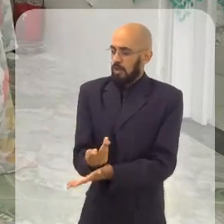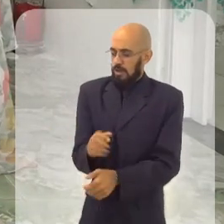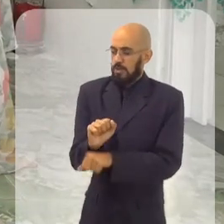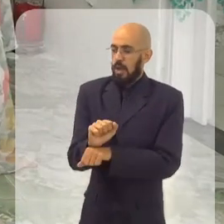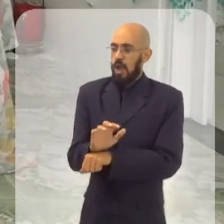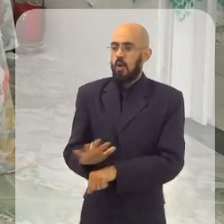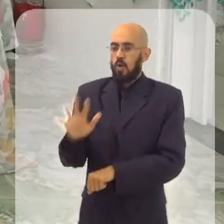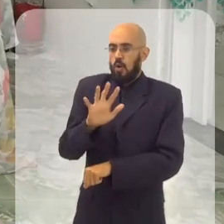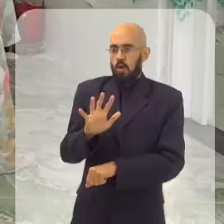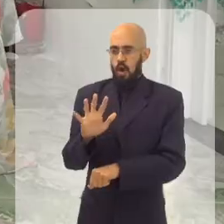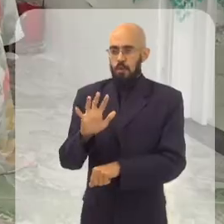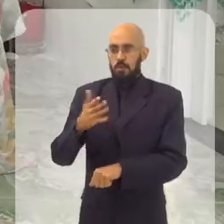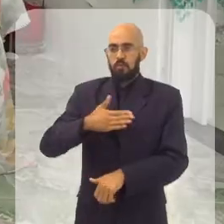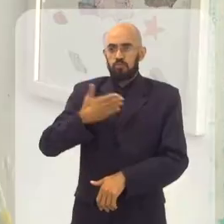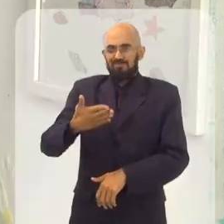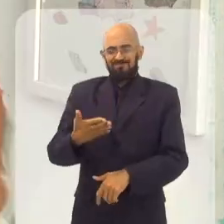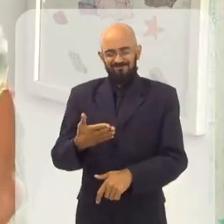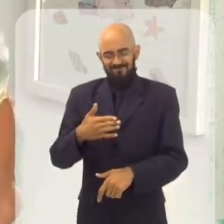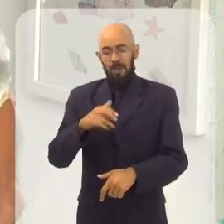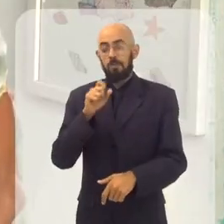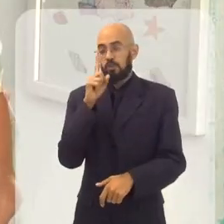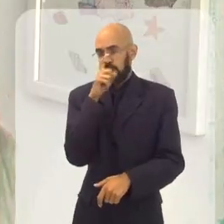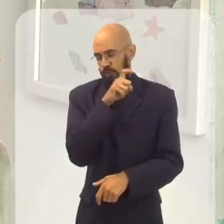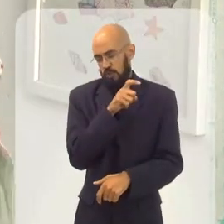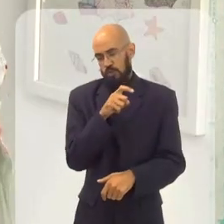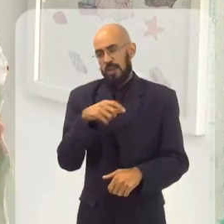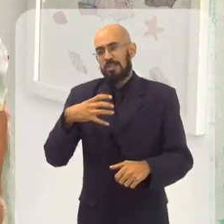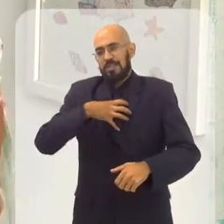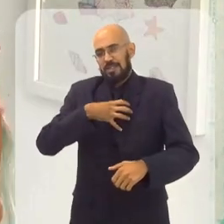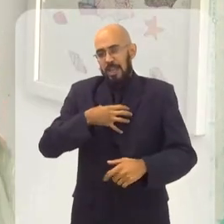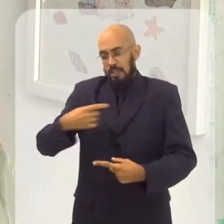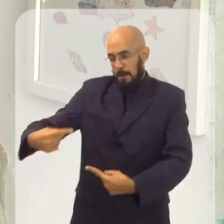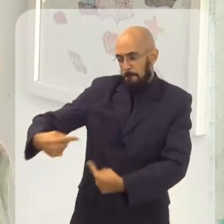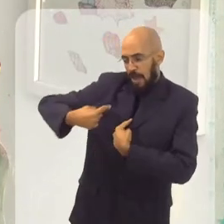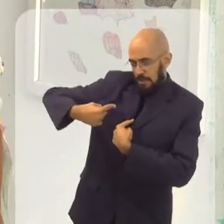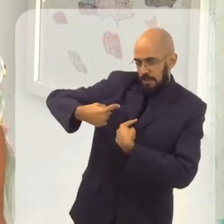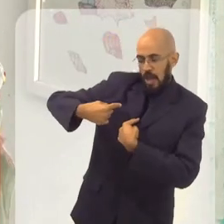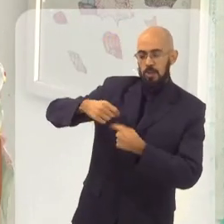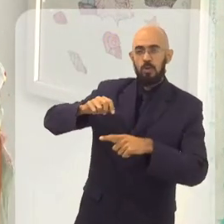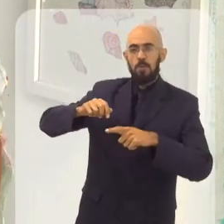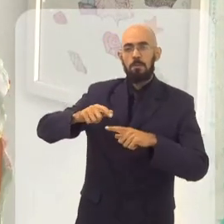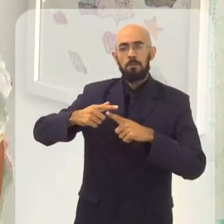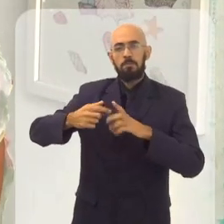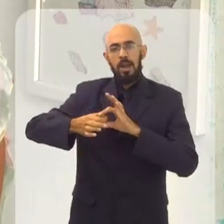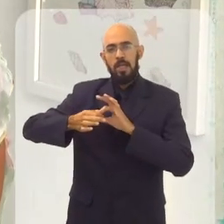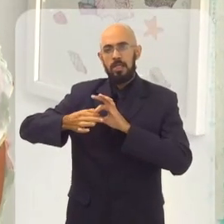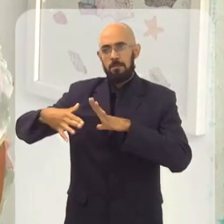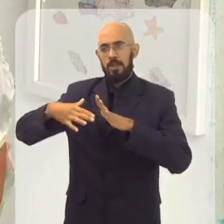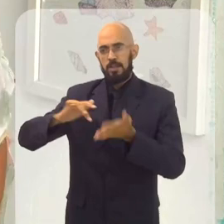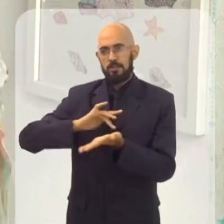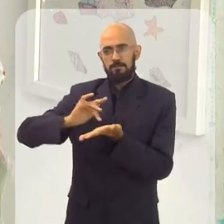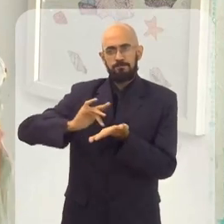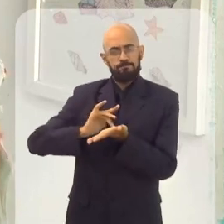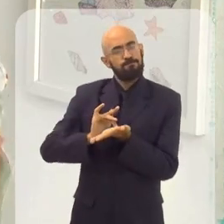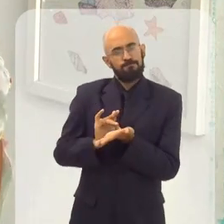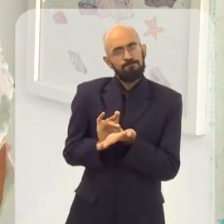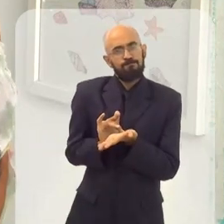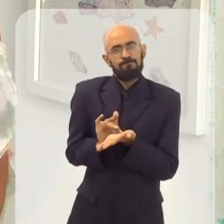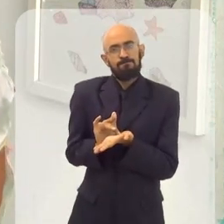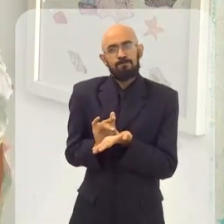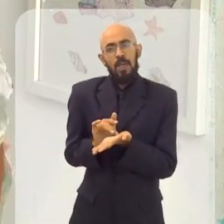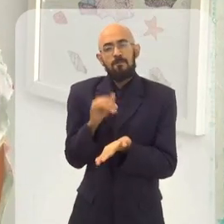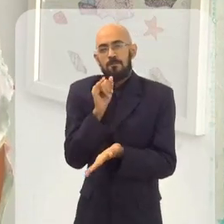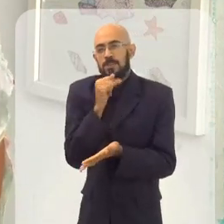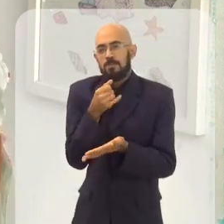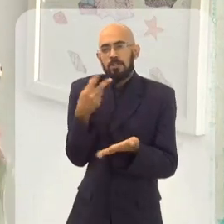que o povo se sente ameaçado pela liberdade, pela independência dos ciganos. Infelizmente, ainda tem